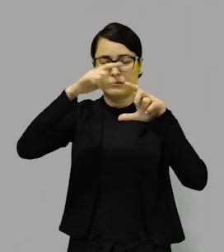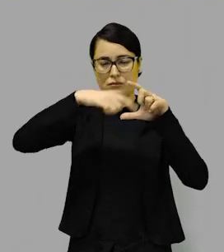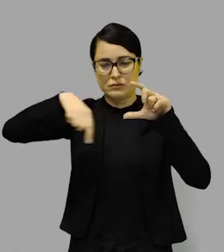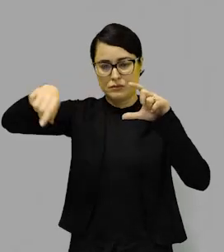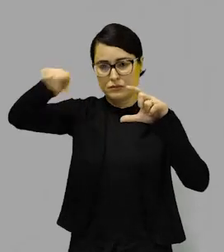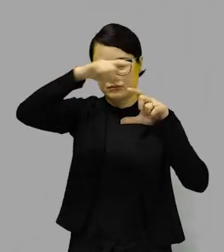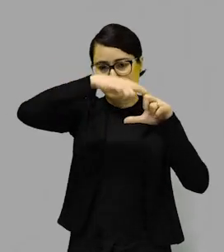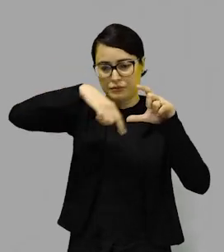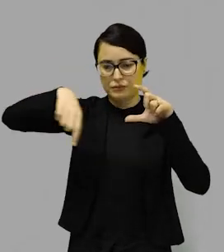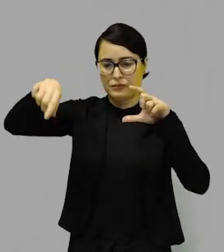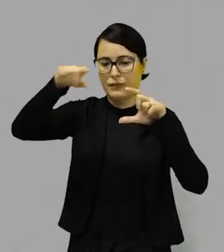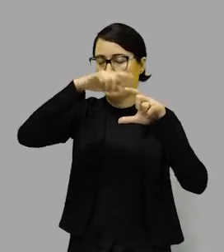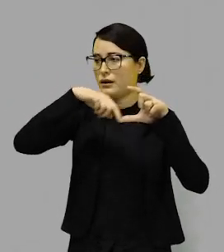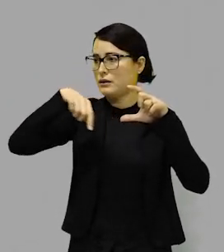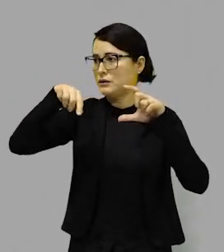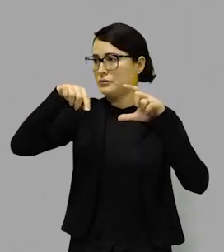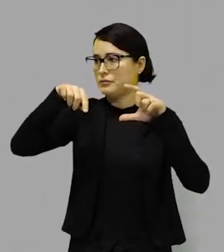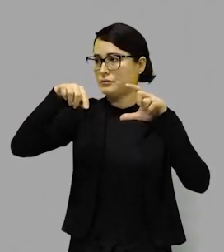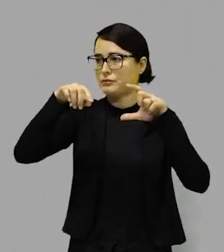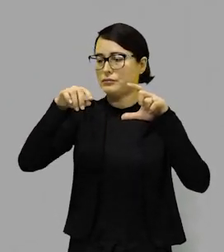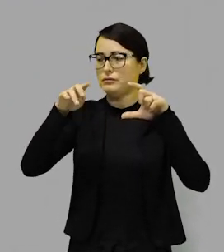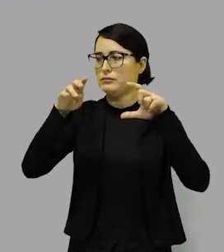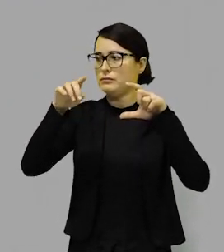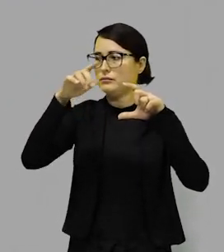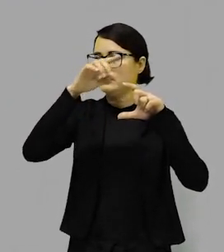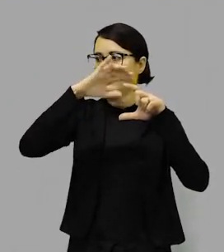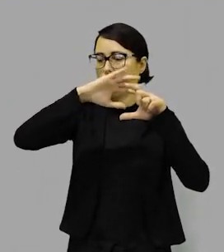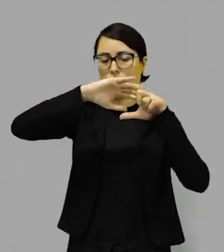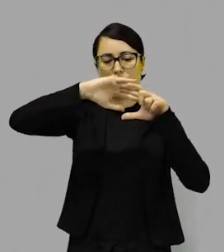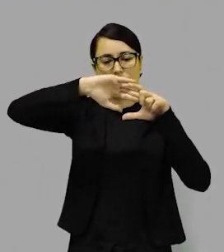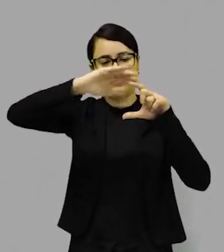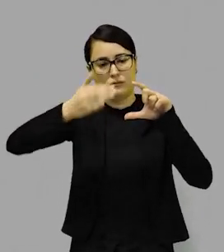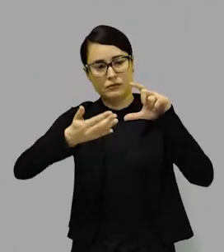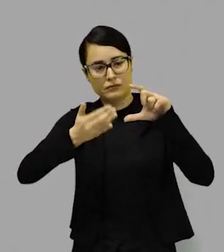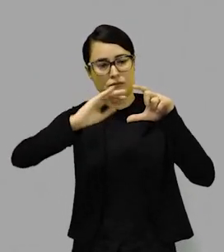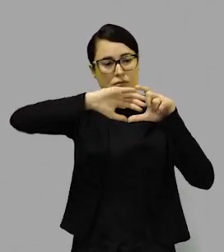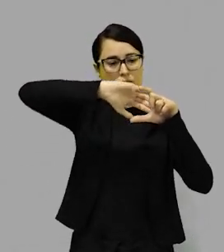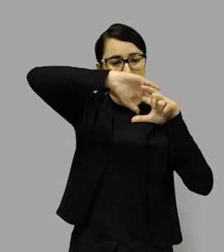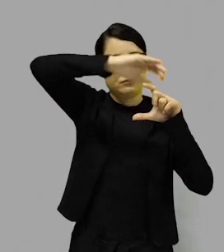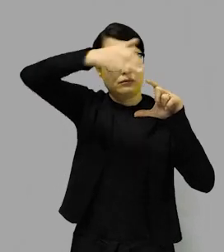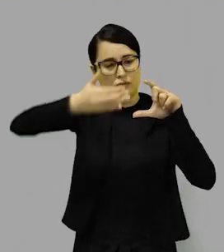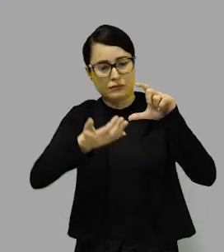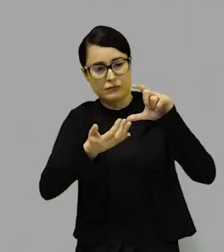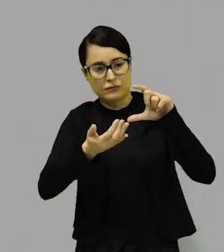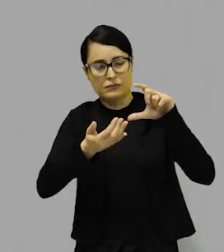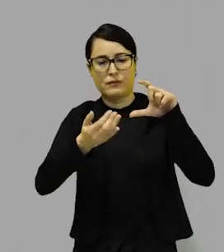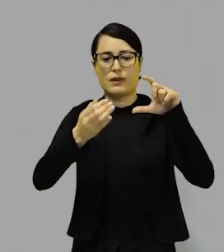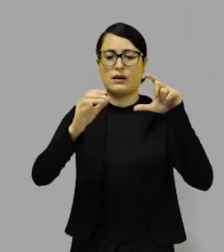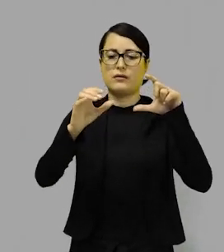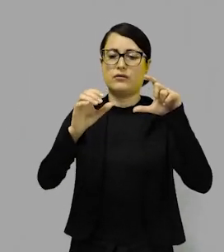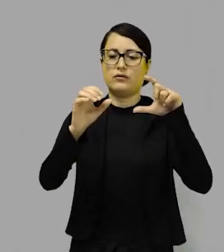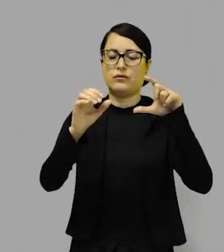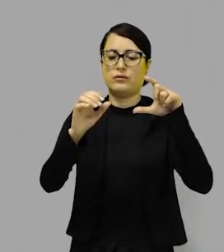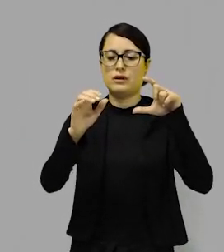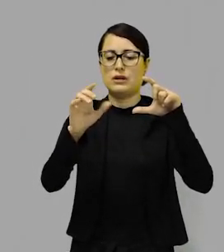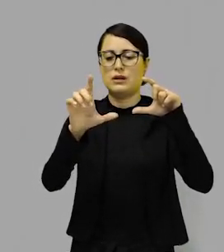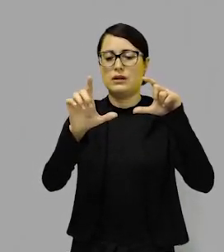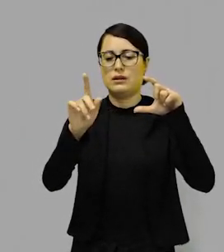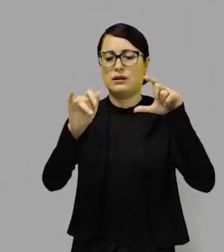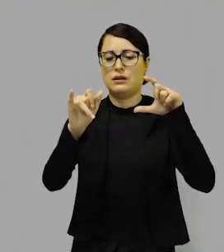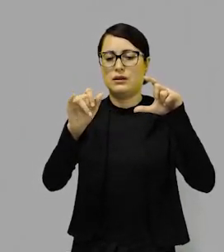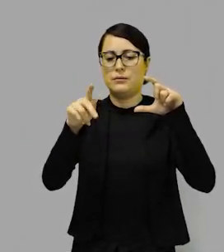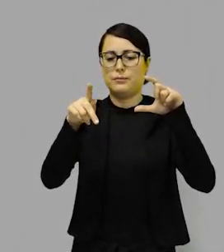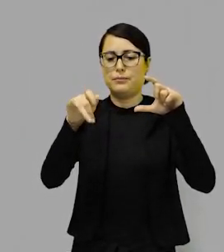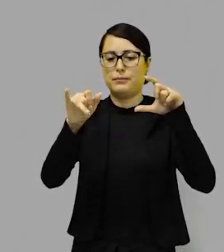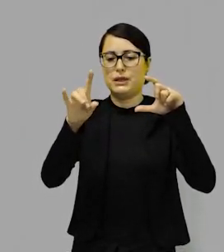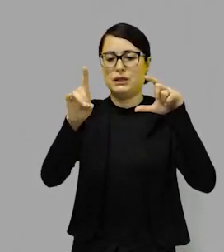envelope formado por uma bicamada, ou seja, duas camadas de fosfolipídios, certo? Então, aqui